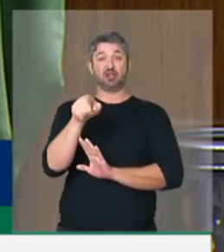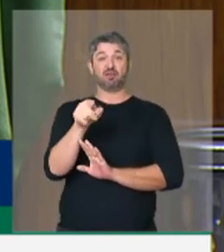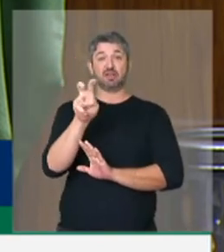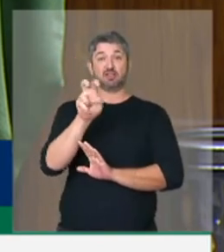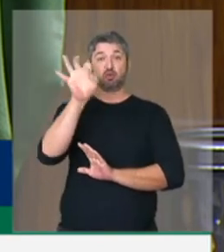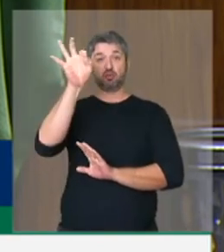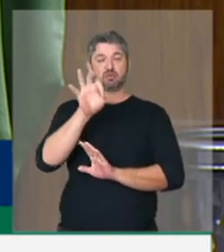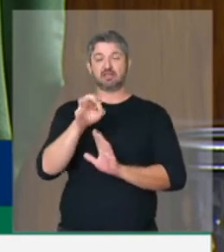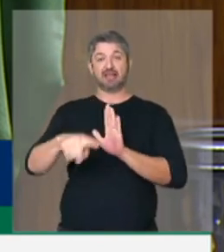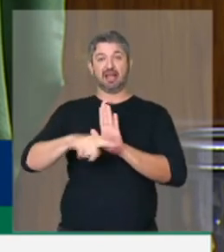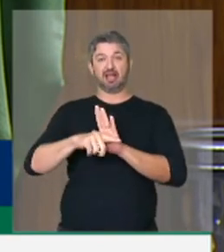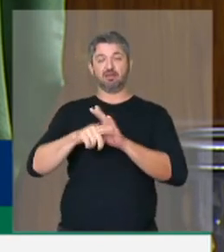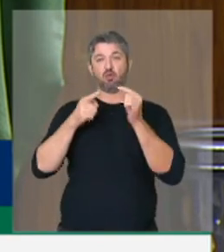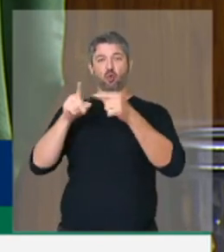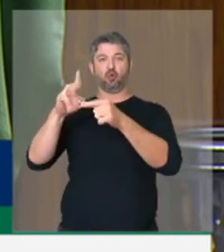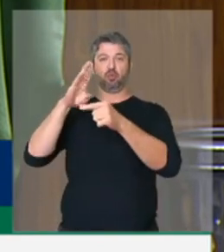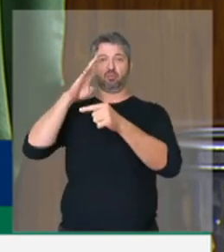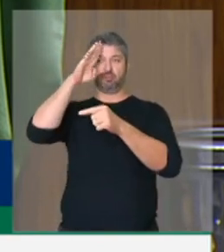62,5%. Ou seja,